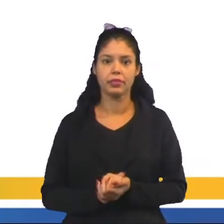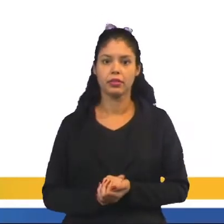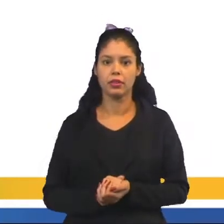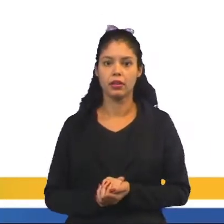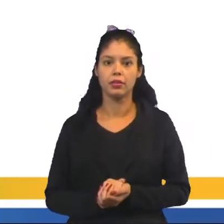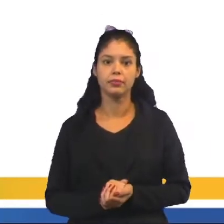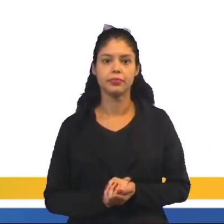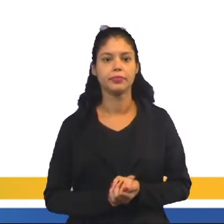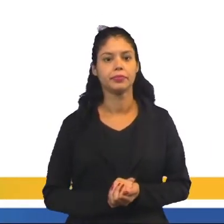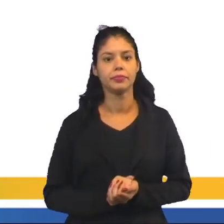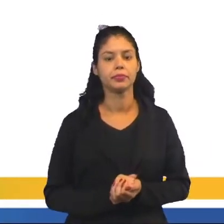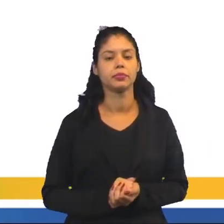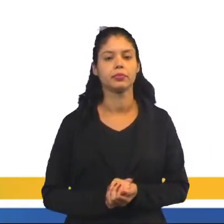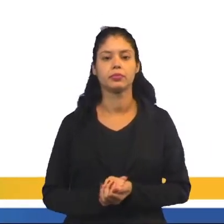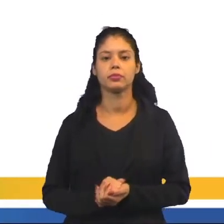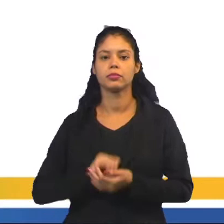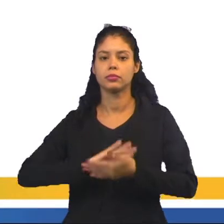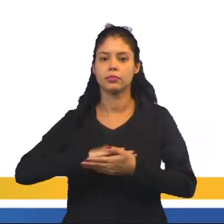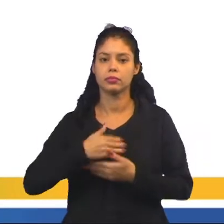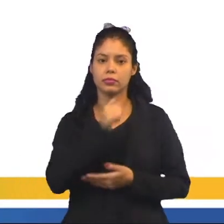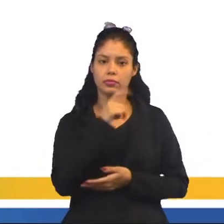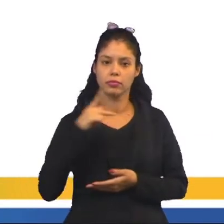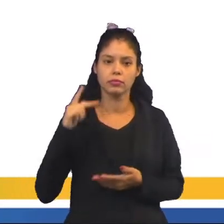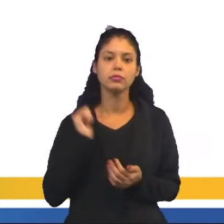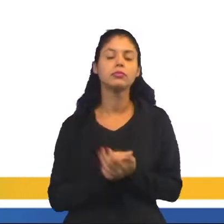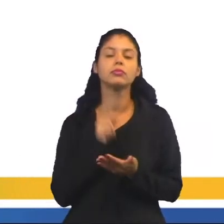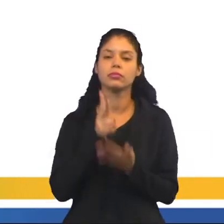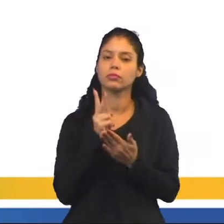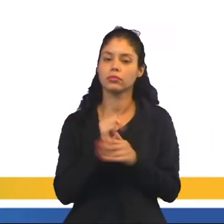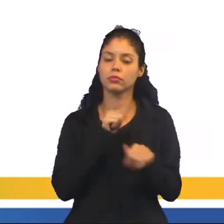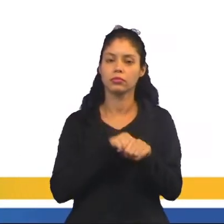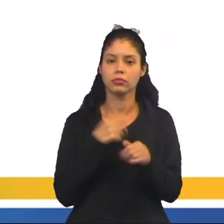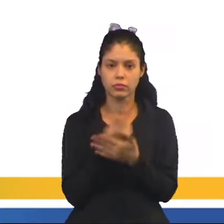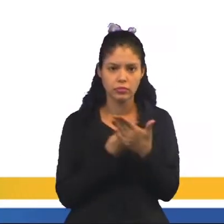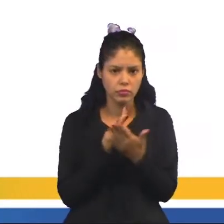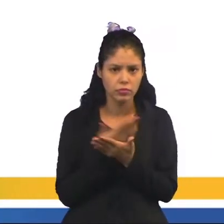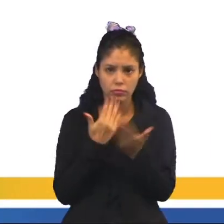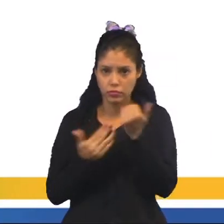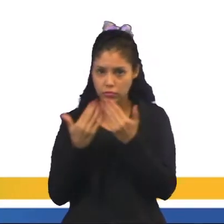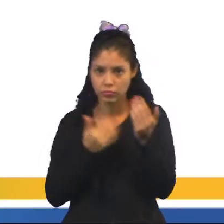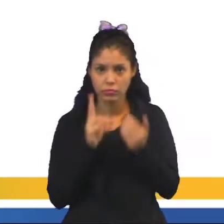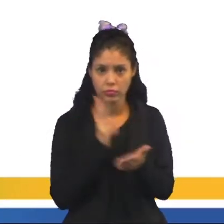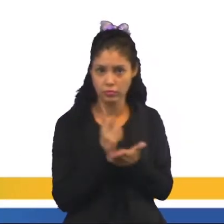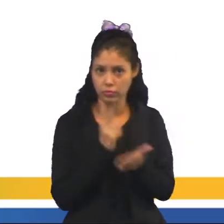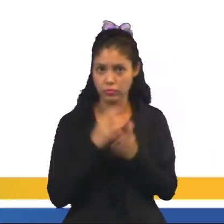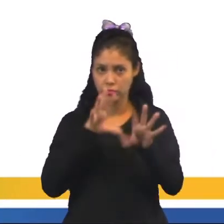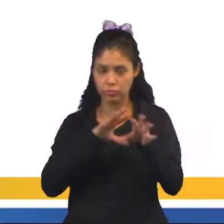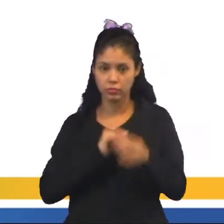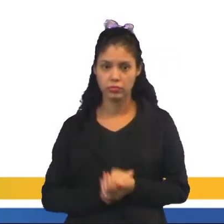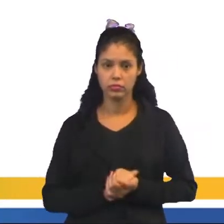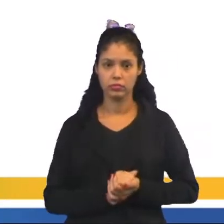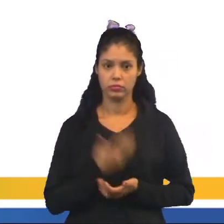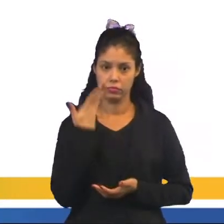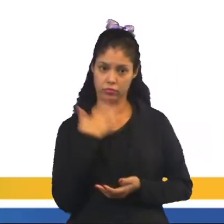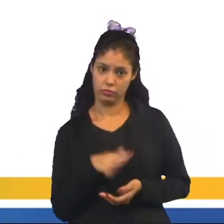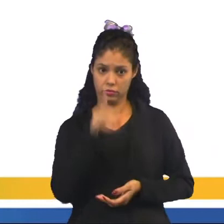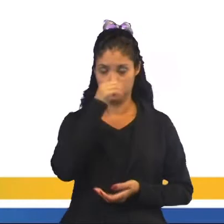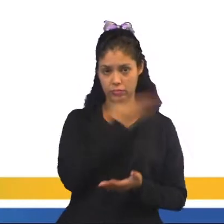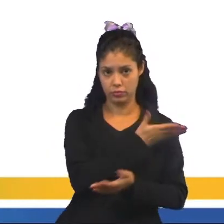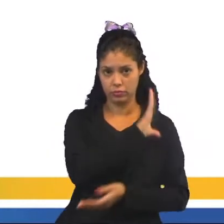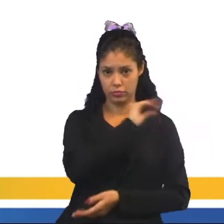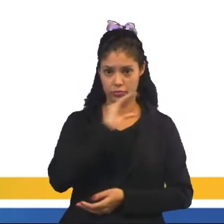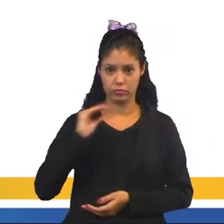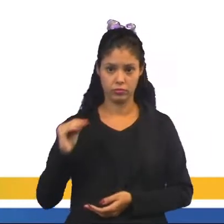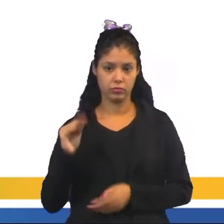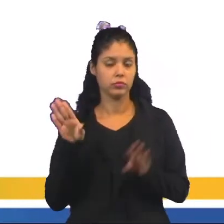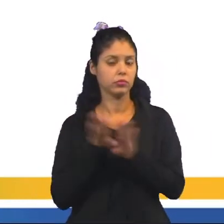nos seus apps, ela está ao mesmo tempo procurando alguma coisa para comer o tempo inteiro. Tanto criança como adolescente,